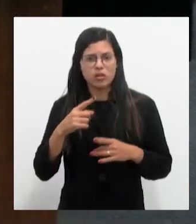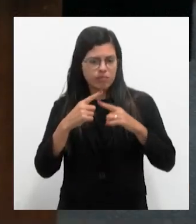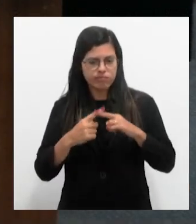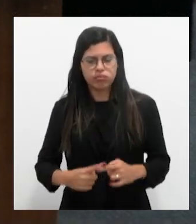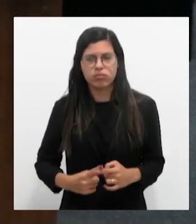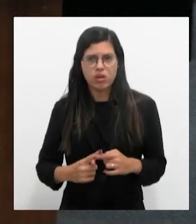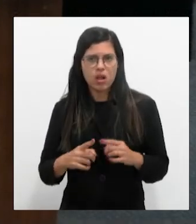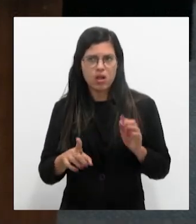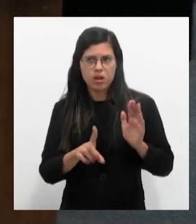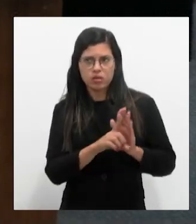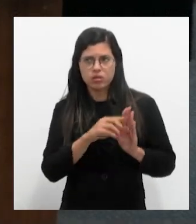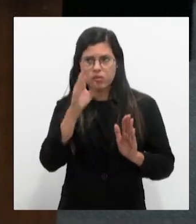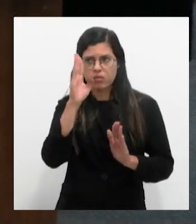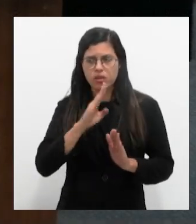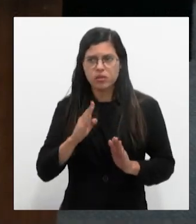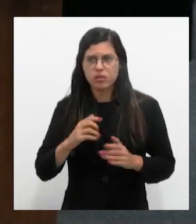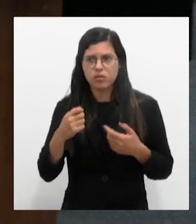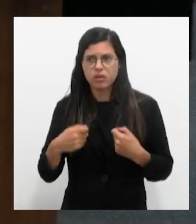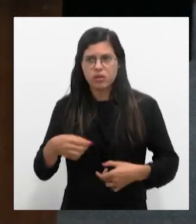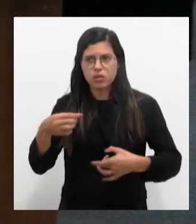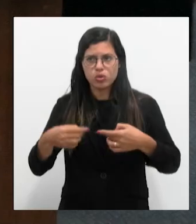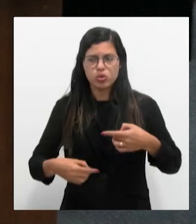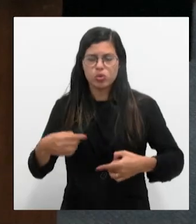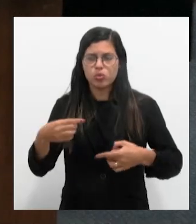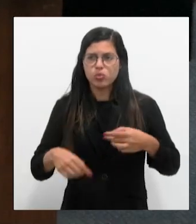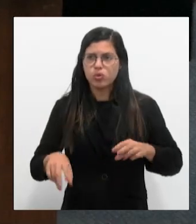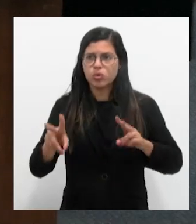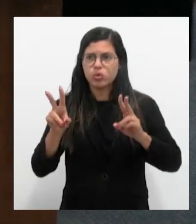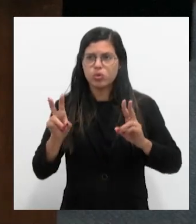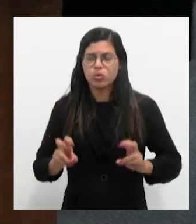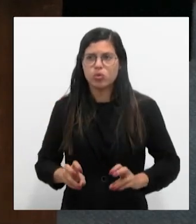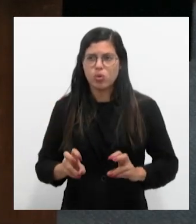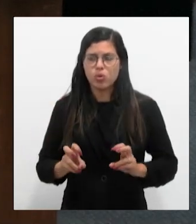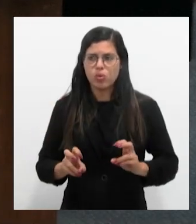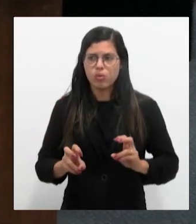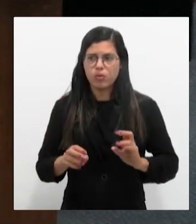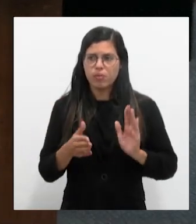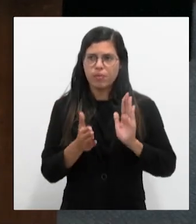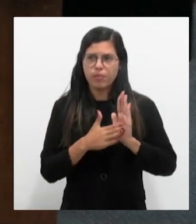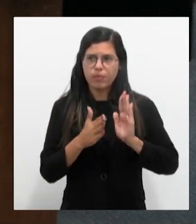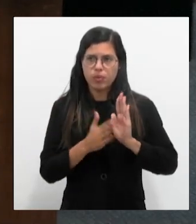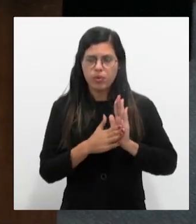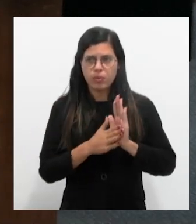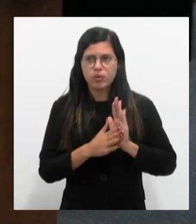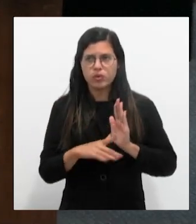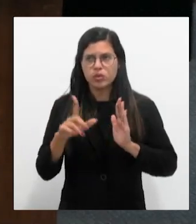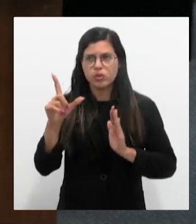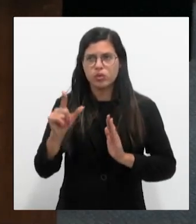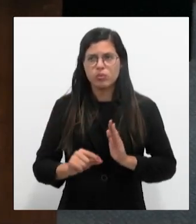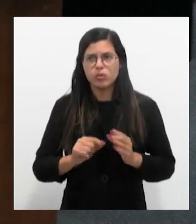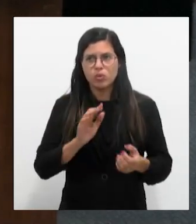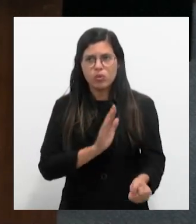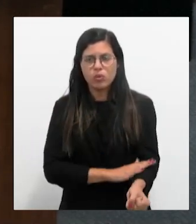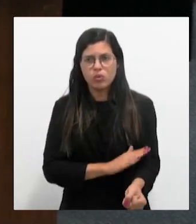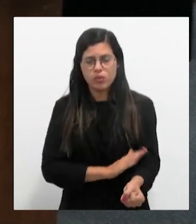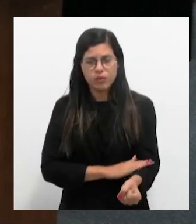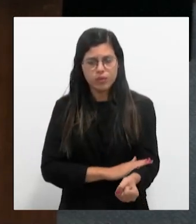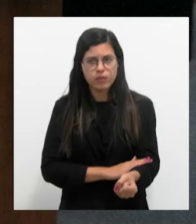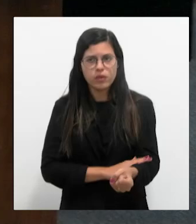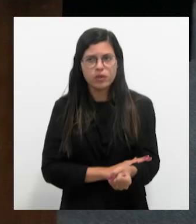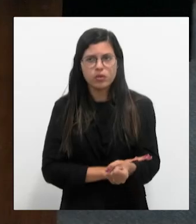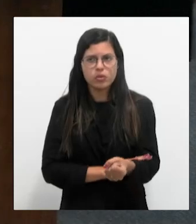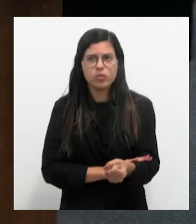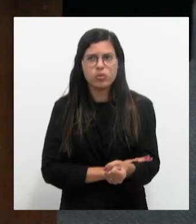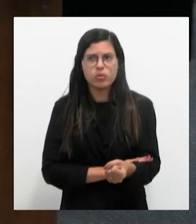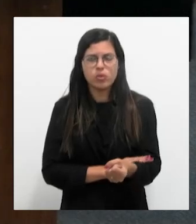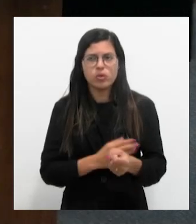a gente precisa discutir esse marco zero a respeito de propostas para que diminua o vício referente